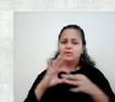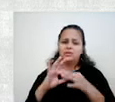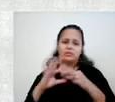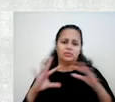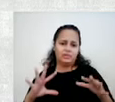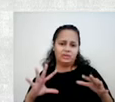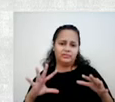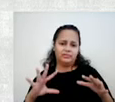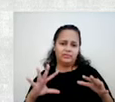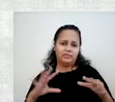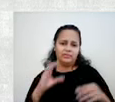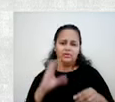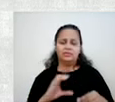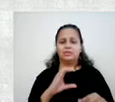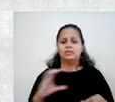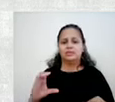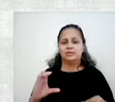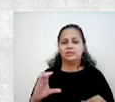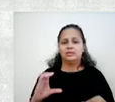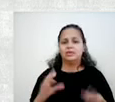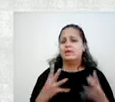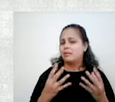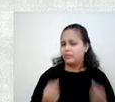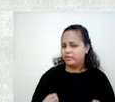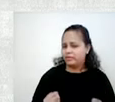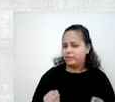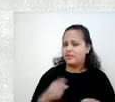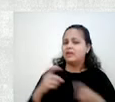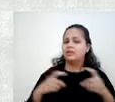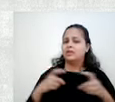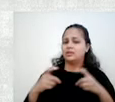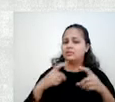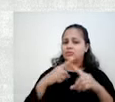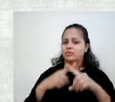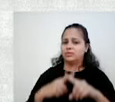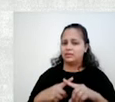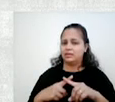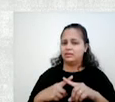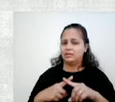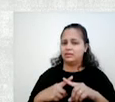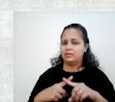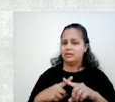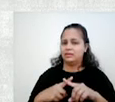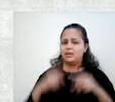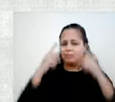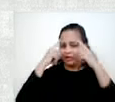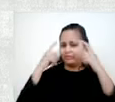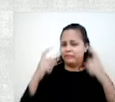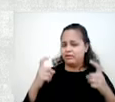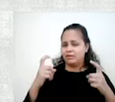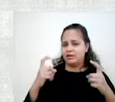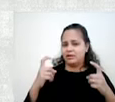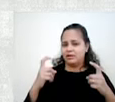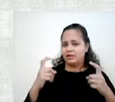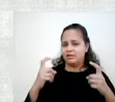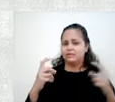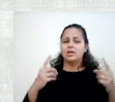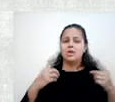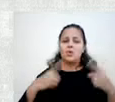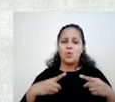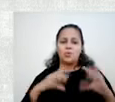Jerusalém. Ok? Para quem considera as cruzadas ou invasões francas uma amostra da violência ocidental, né, contra